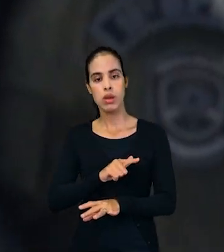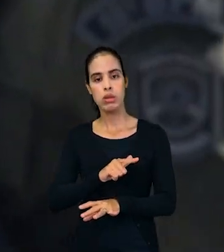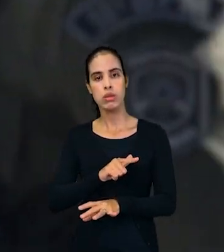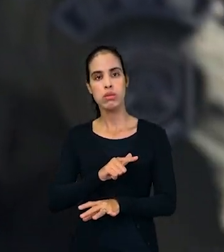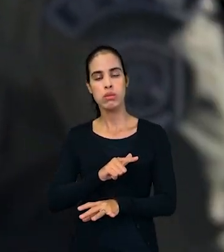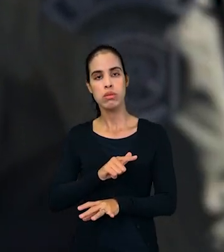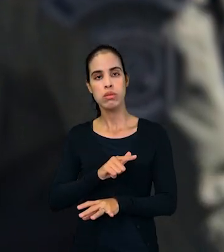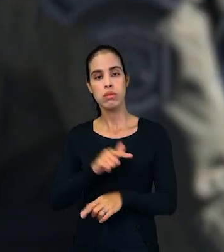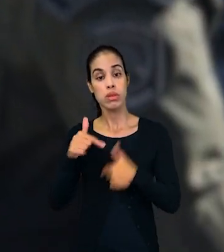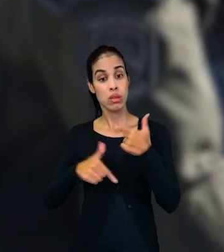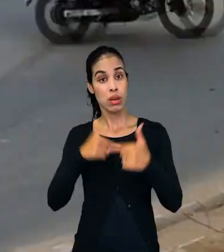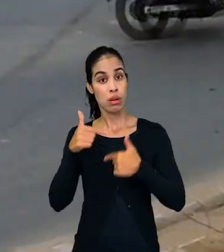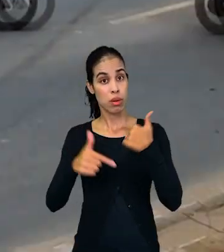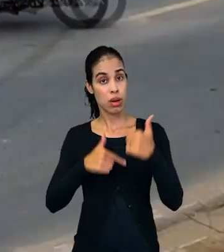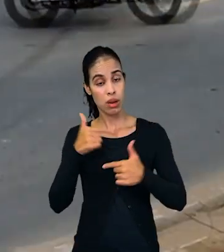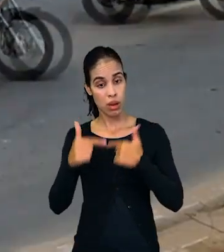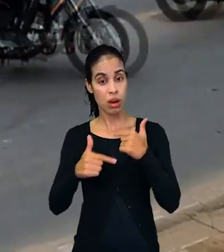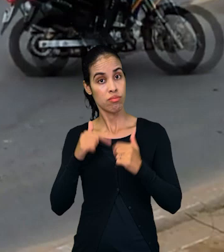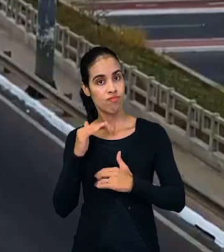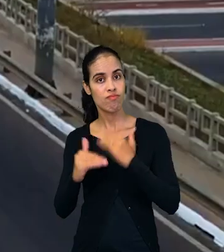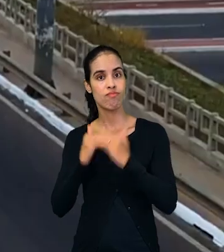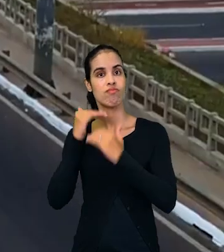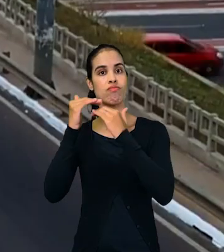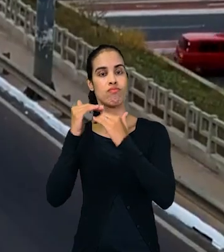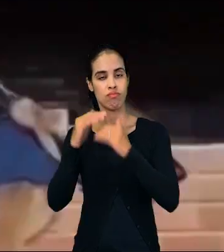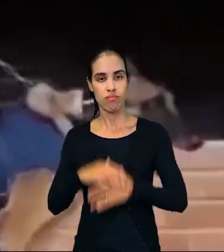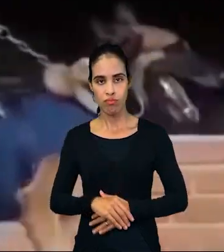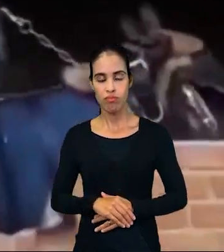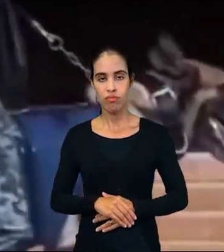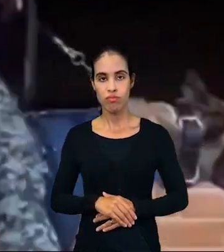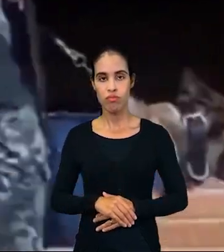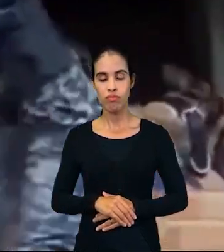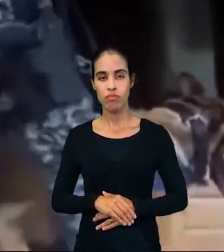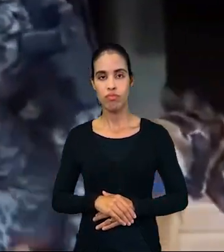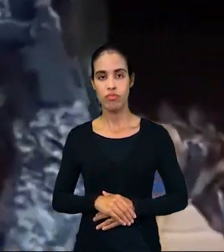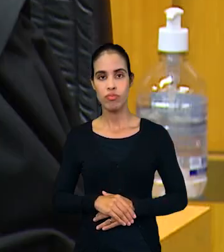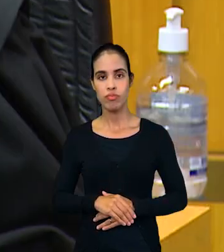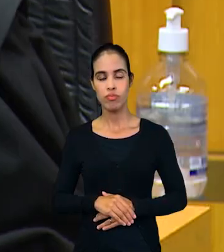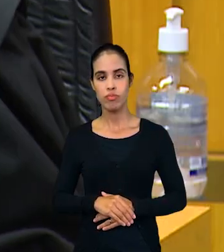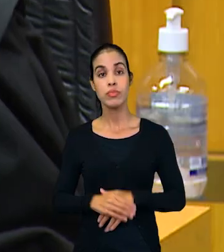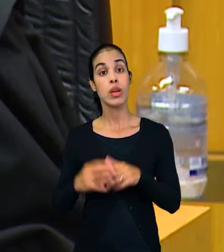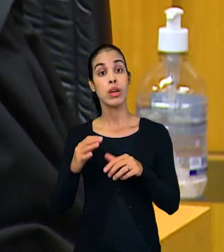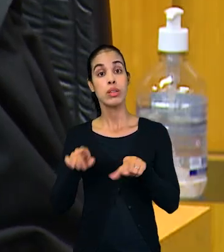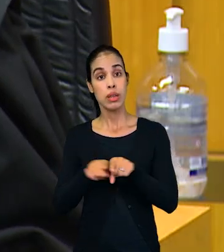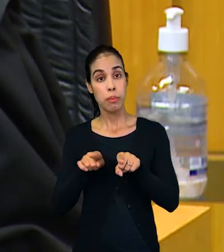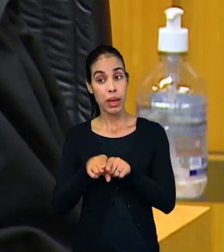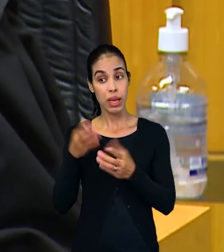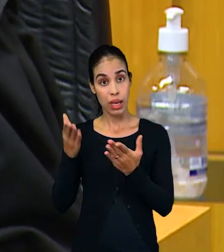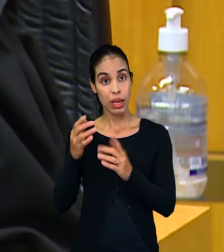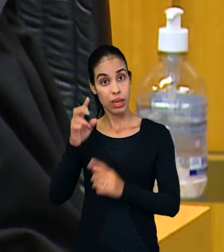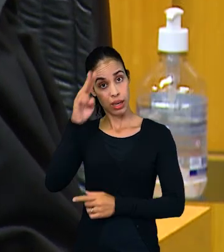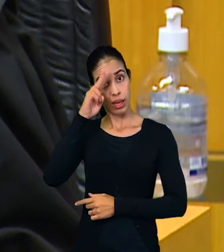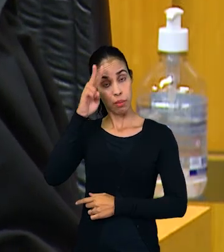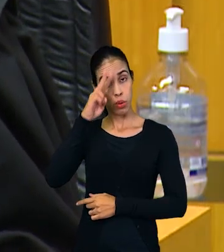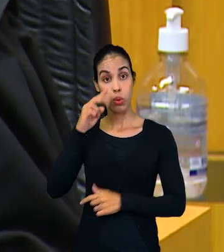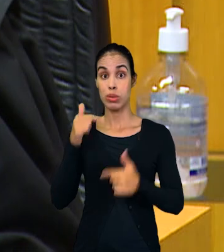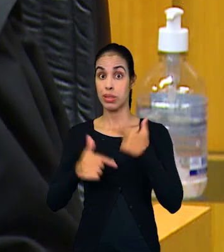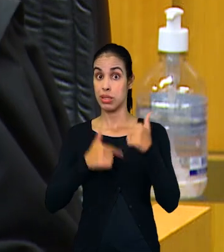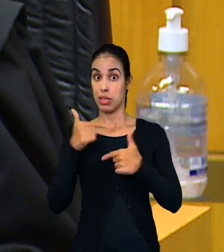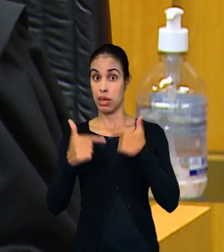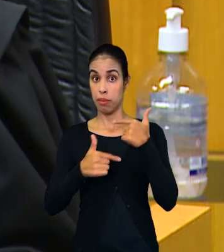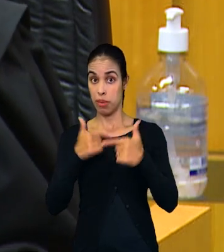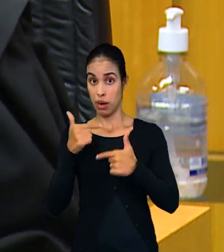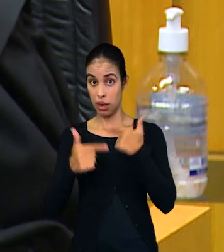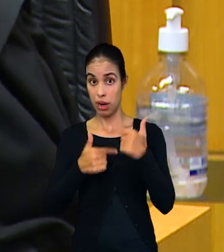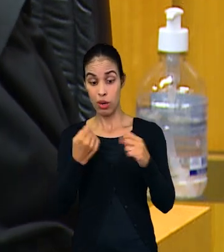atingir resultados superiores aos que seriam alcançados individualmente. Além disso, o ministro lembrou que no